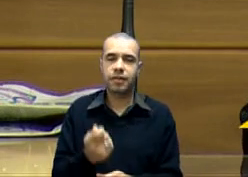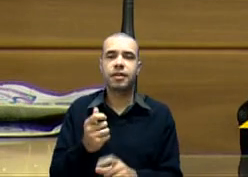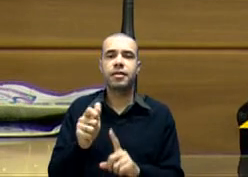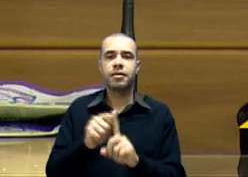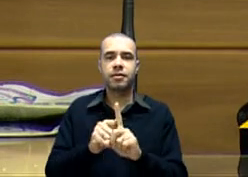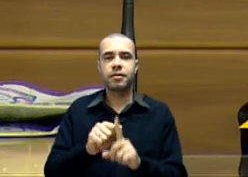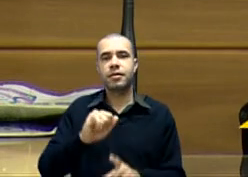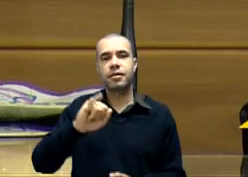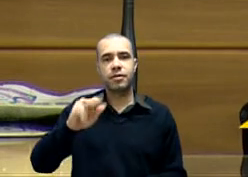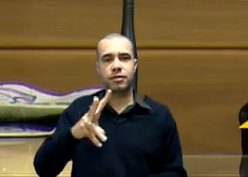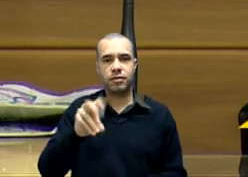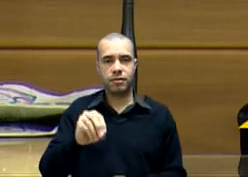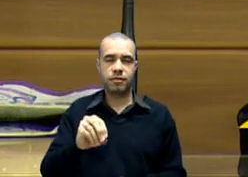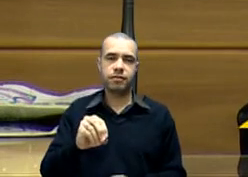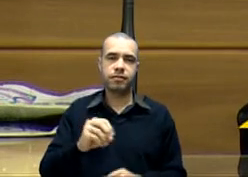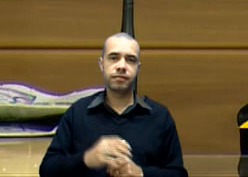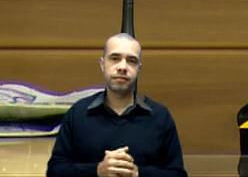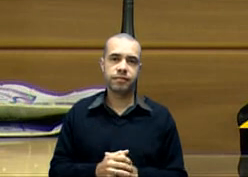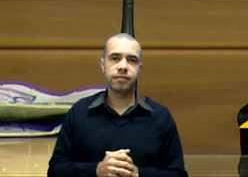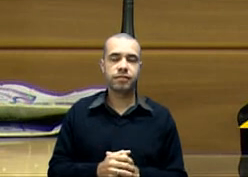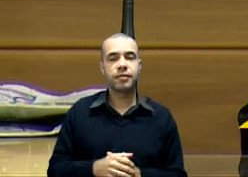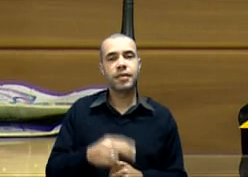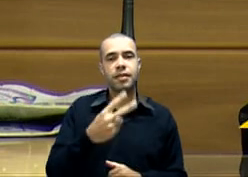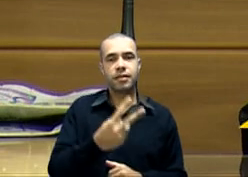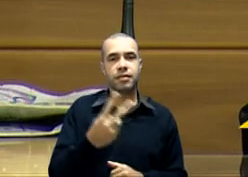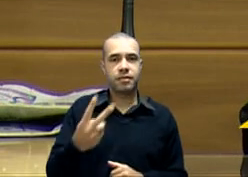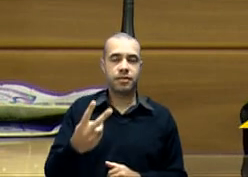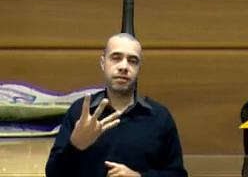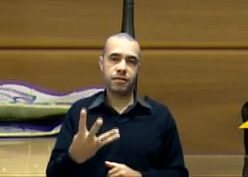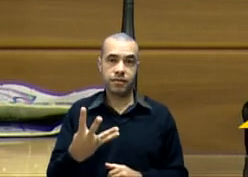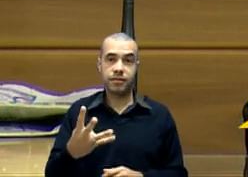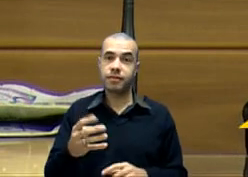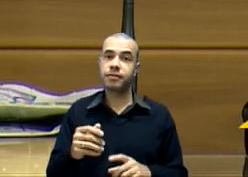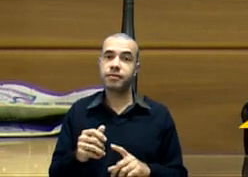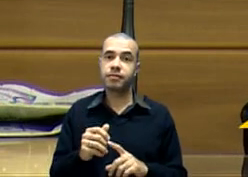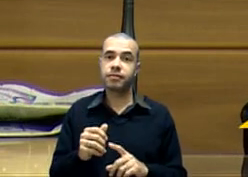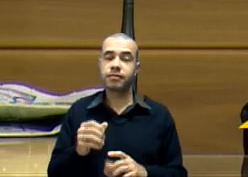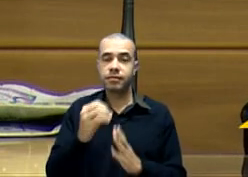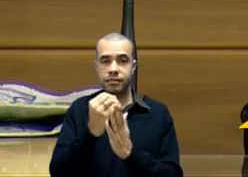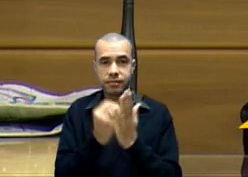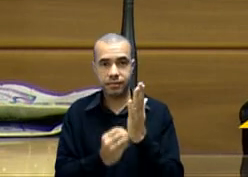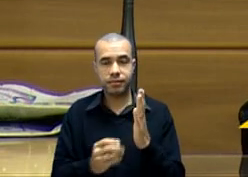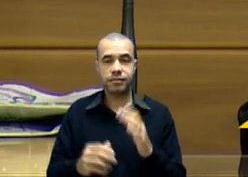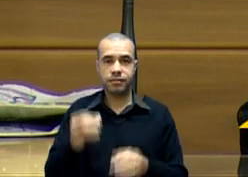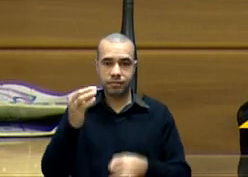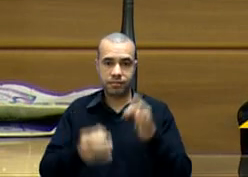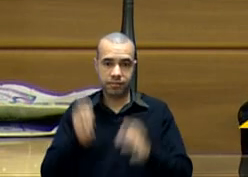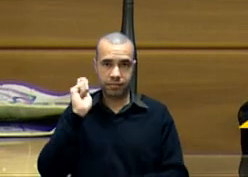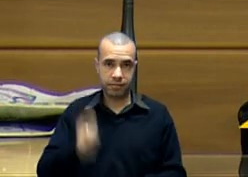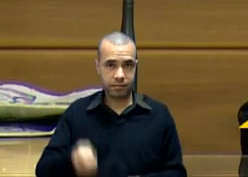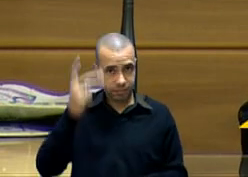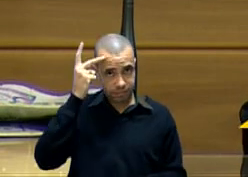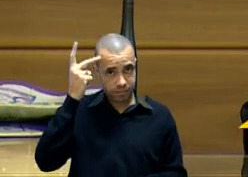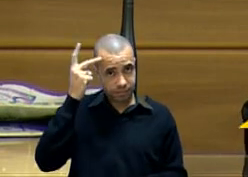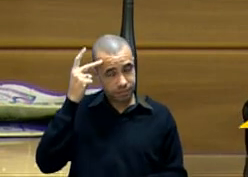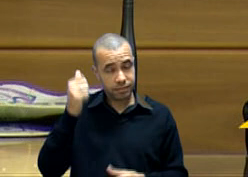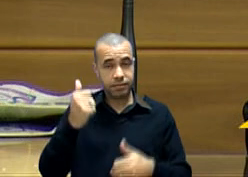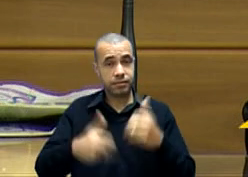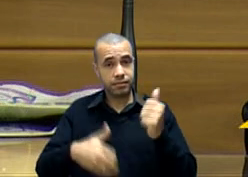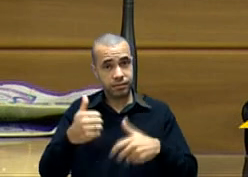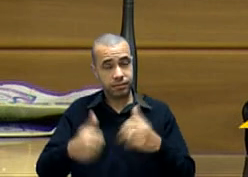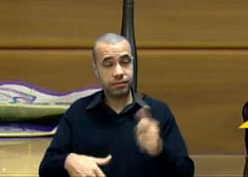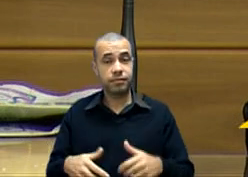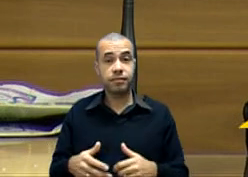2019. Protocolo número 2244/2019, ofício do Tribunal de Justiça do Estado de São Paulo, encaminhando a acórdão, que trata